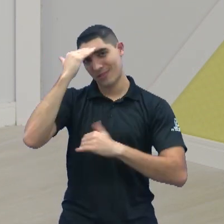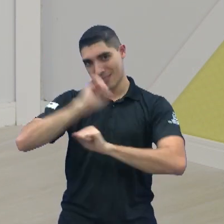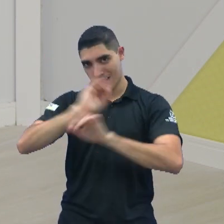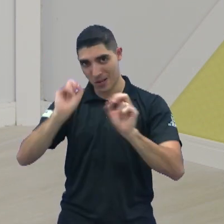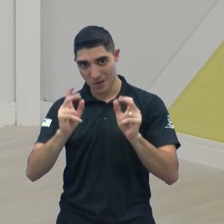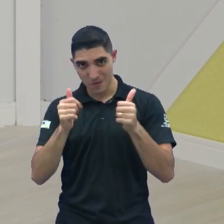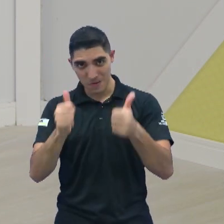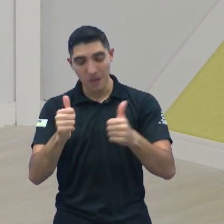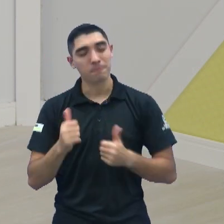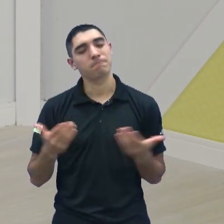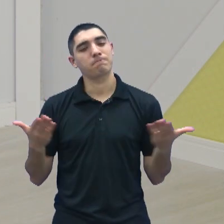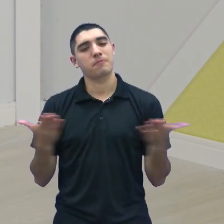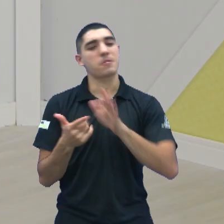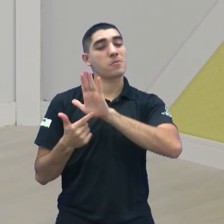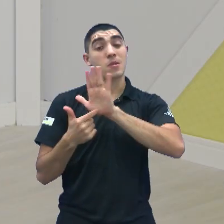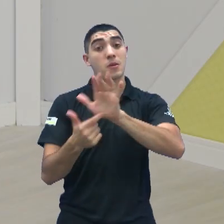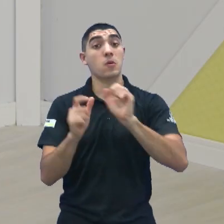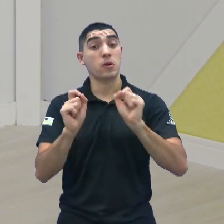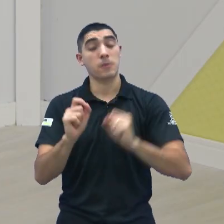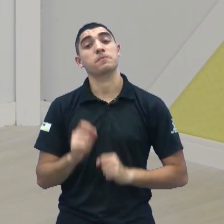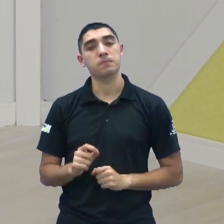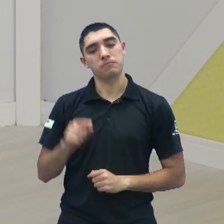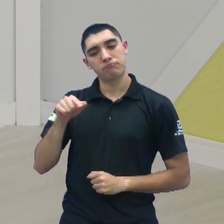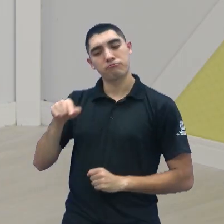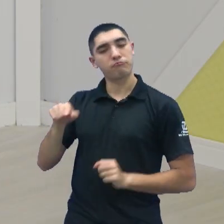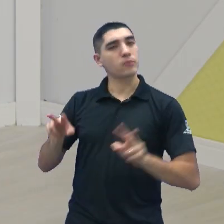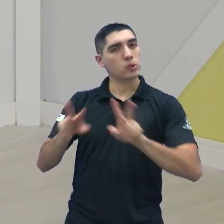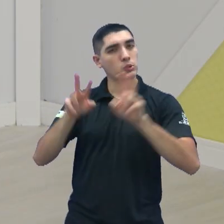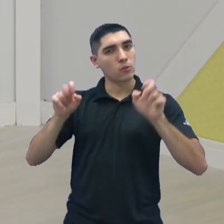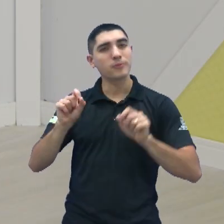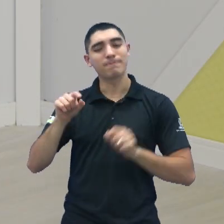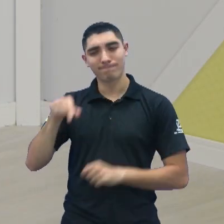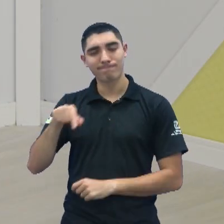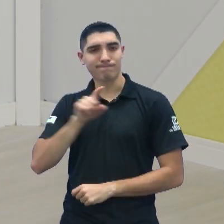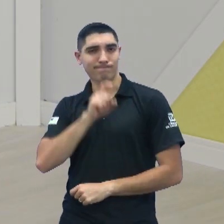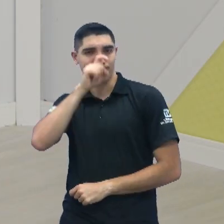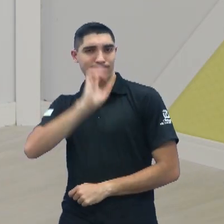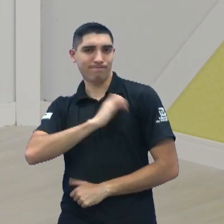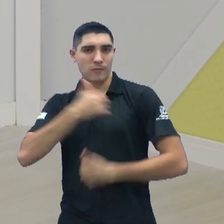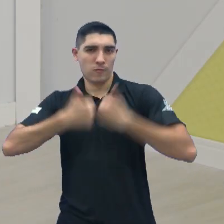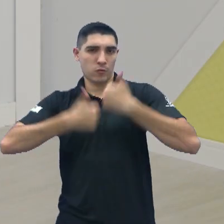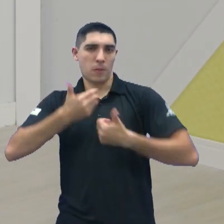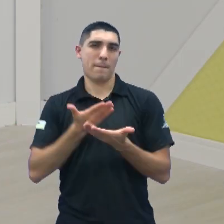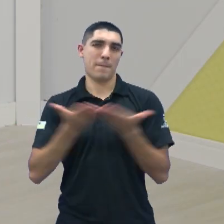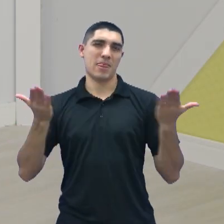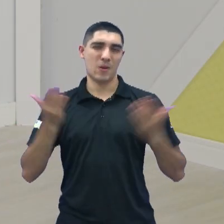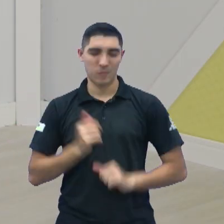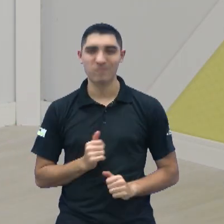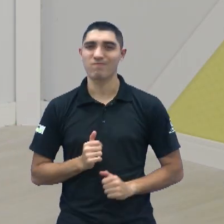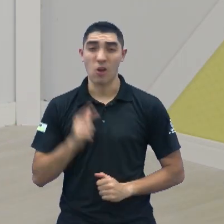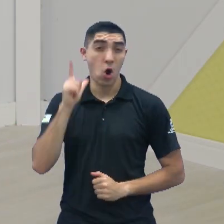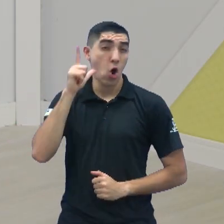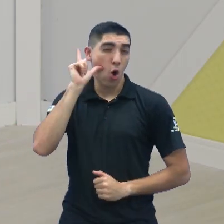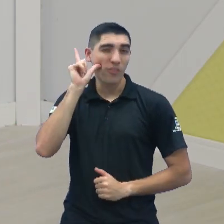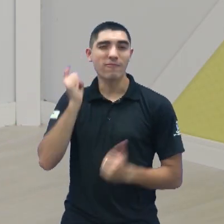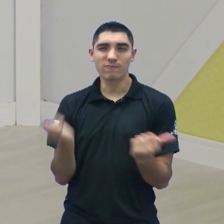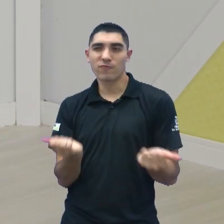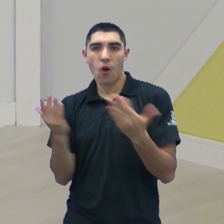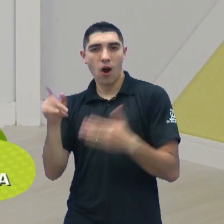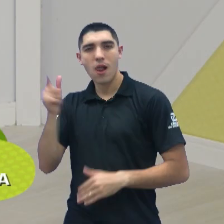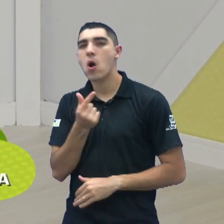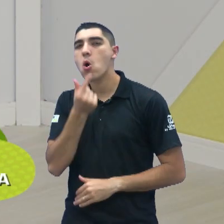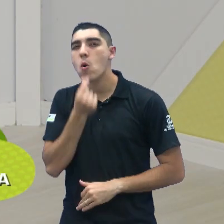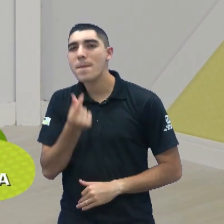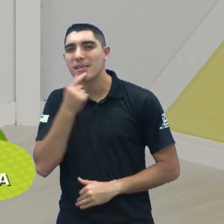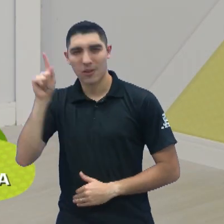E olha só, a gente começa o Hora de hoje falando da derrota do São José ontem fora de casa para o Comercial de Ribeirão